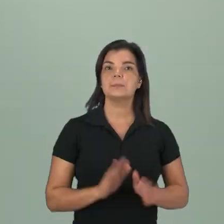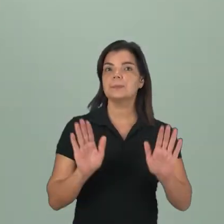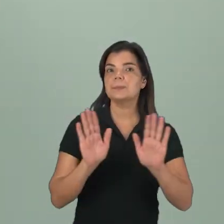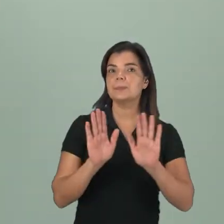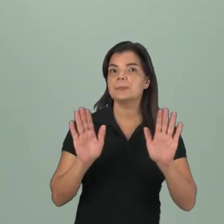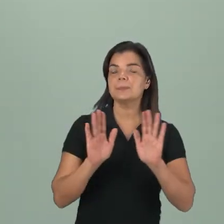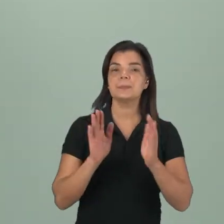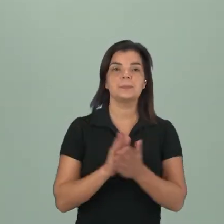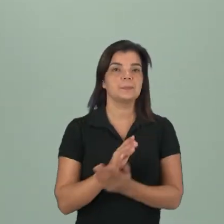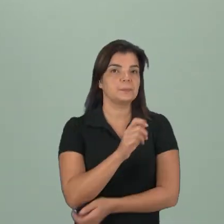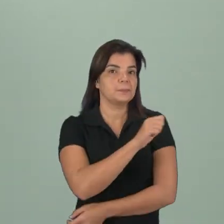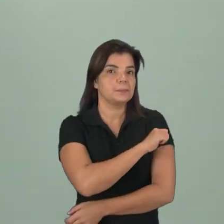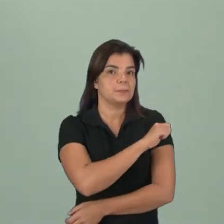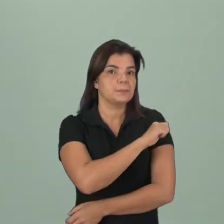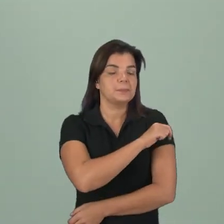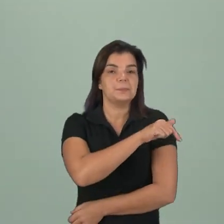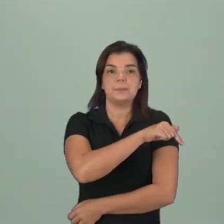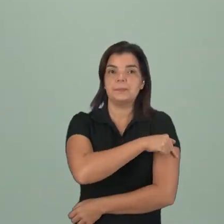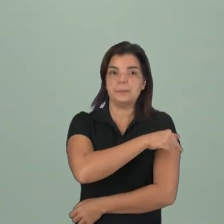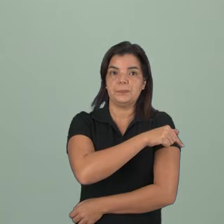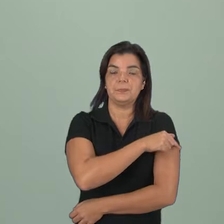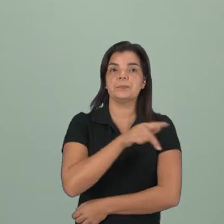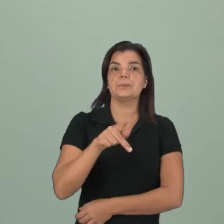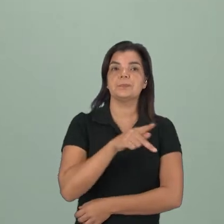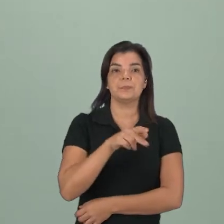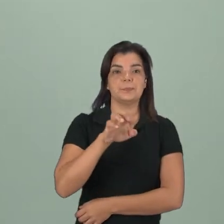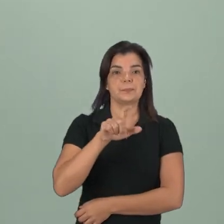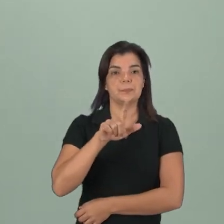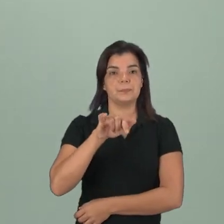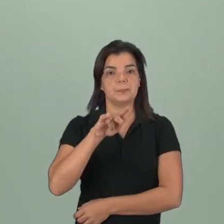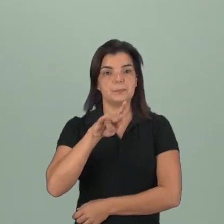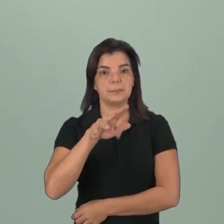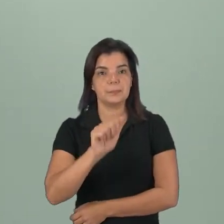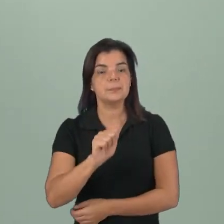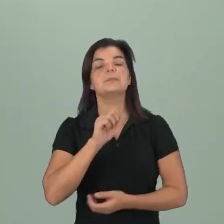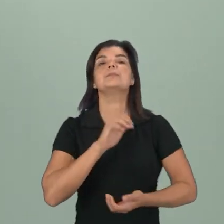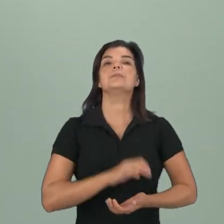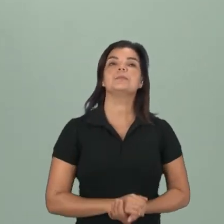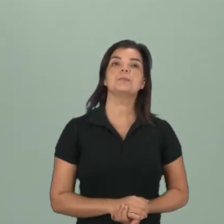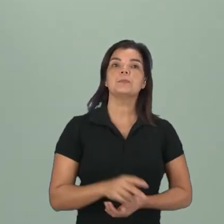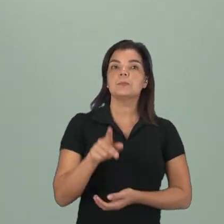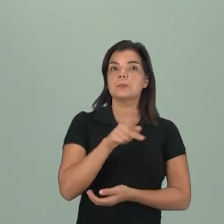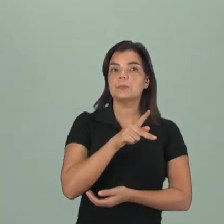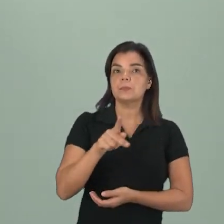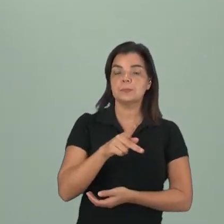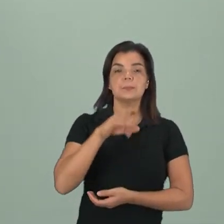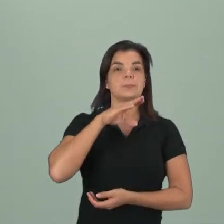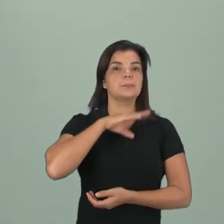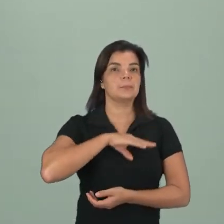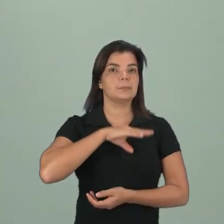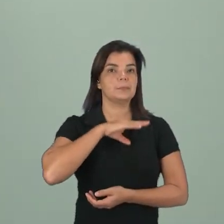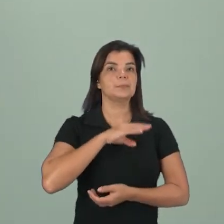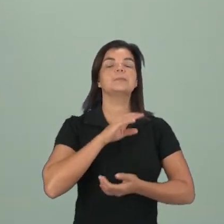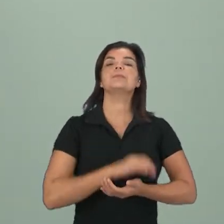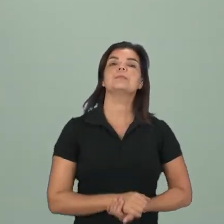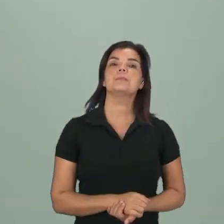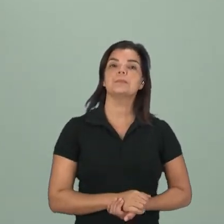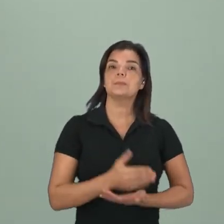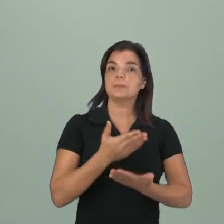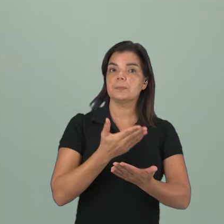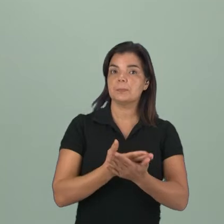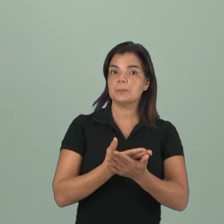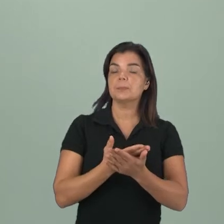Olá, queridos alunos do 7º ano. Eu sou a professora Elívia Soares, professora de língua portuguesa. Na